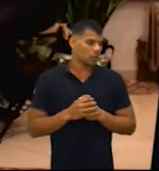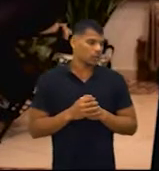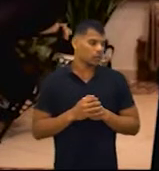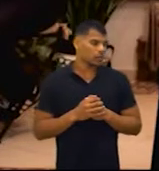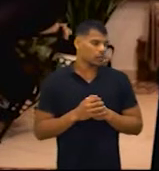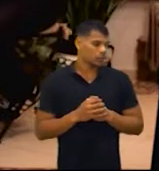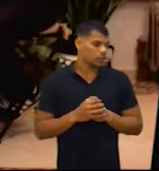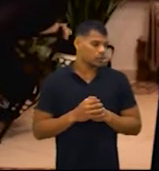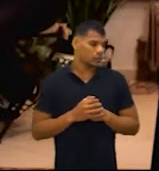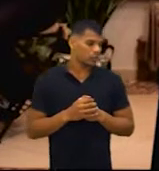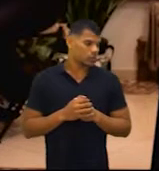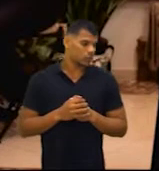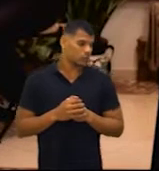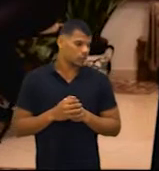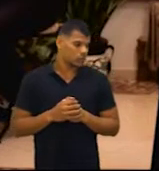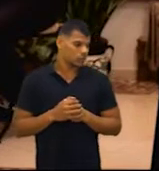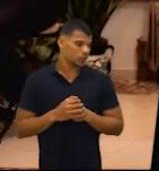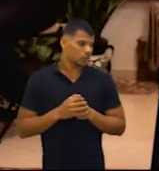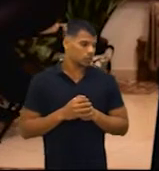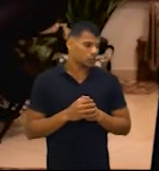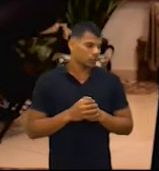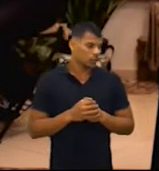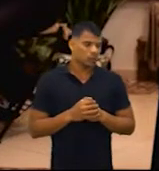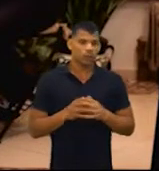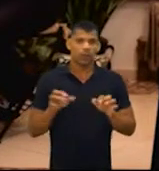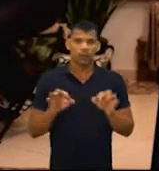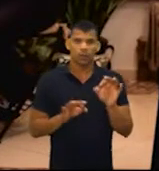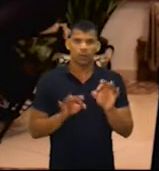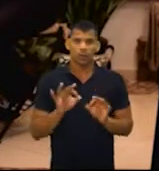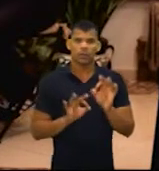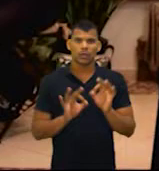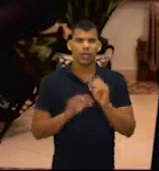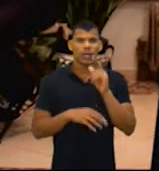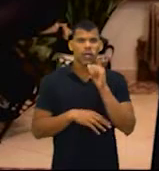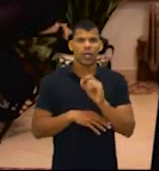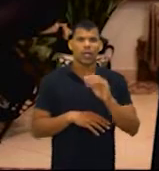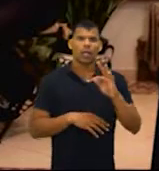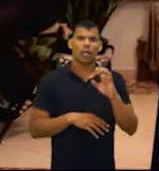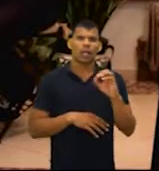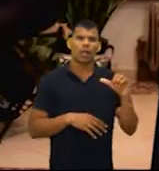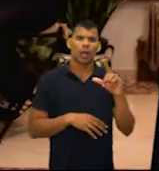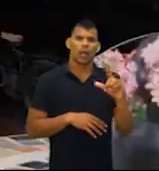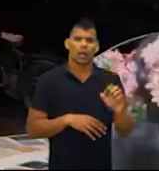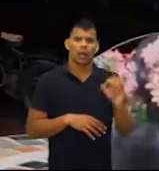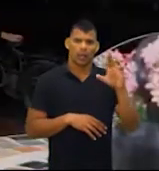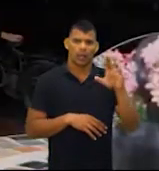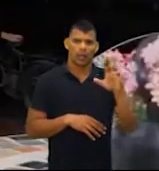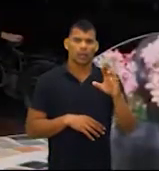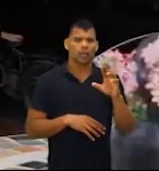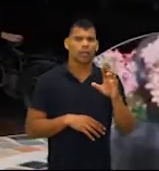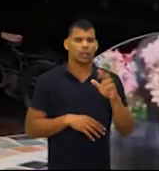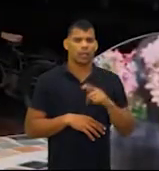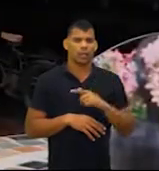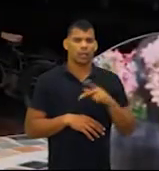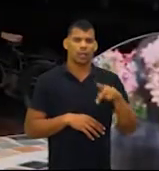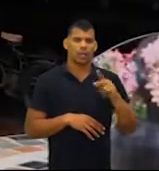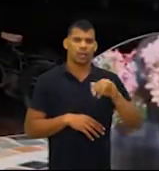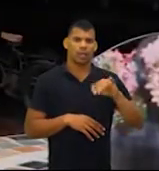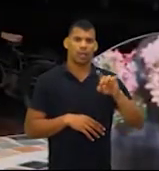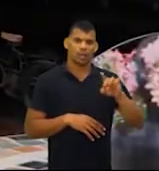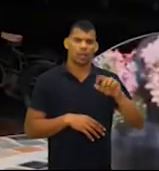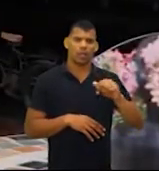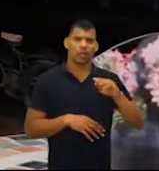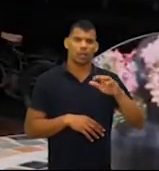empreendimento fantástico, muito bacana, que tinha que acontecer assim, nós tínhamos que passar por algumas coisas para poder, né, liberar.